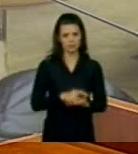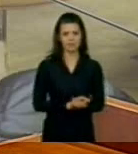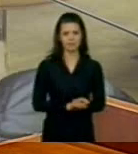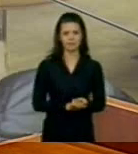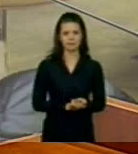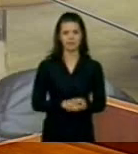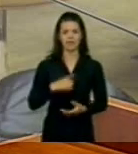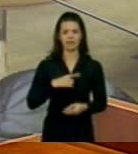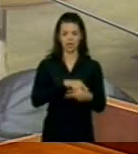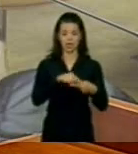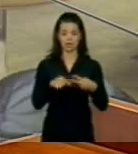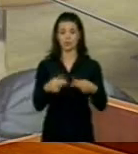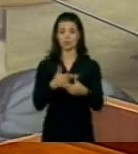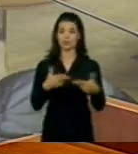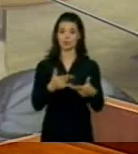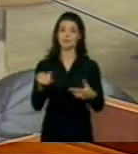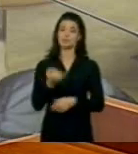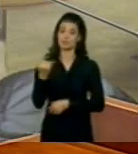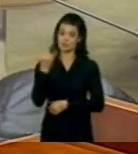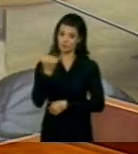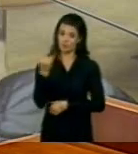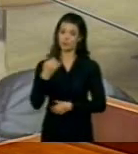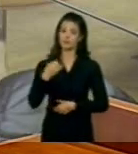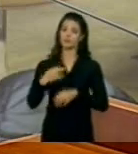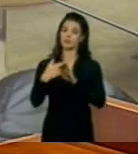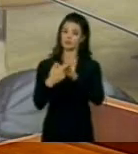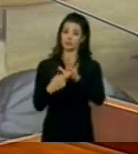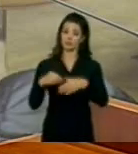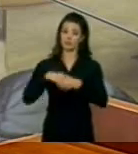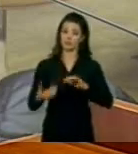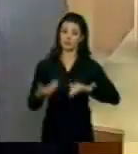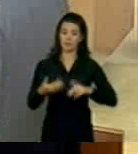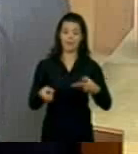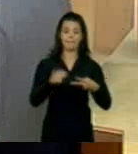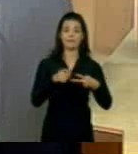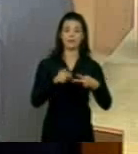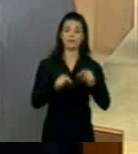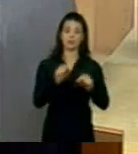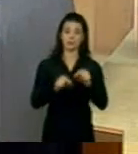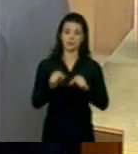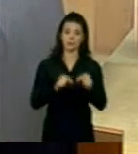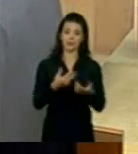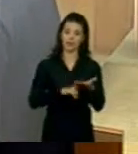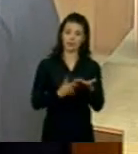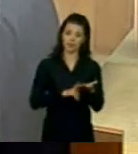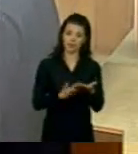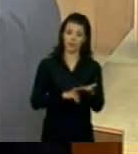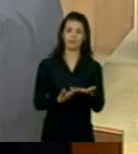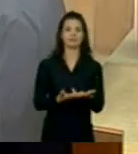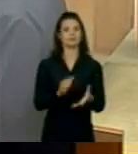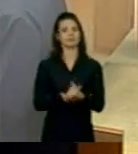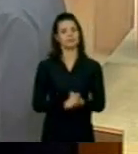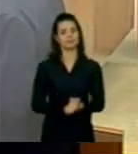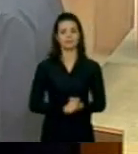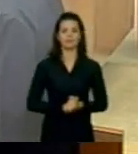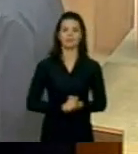no Estatuto do Congressista, então, que merecem a atenção de Vossa Excelência. O primeiro é que a interpretação teleológica do parágrafo